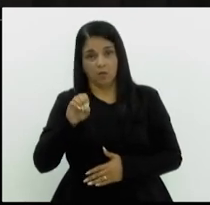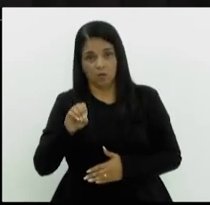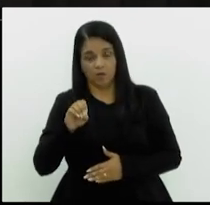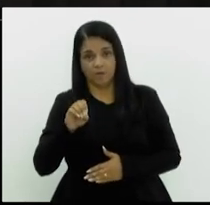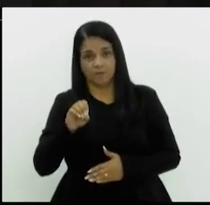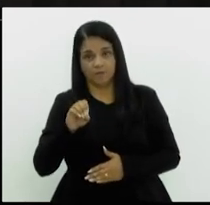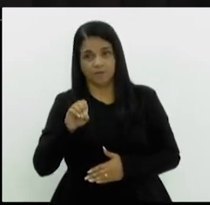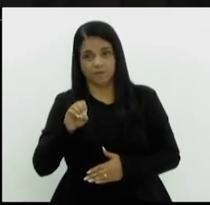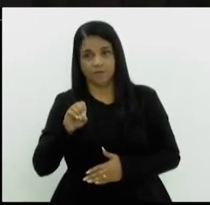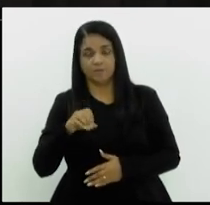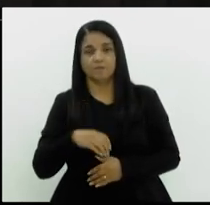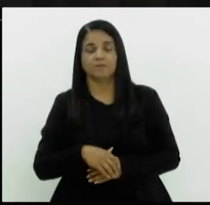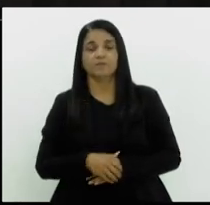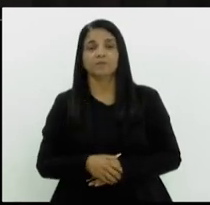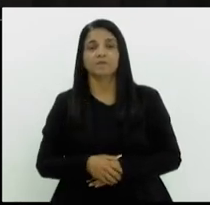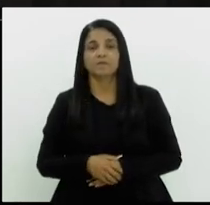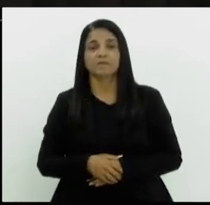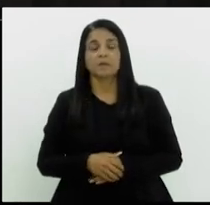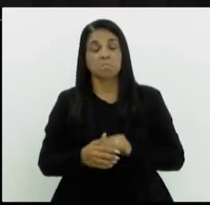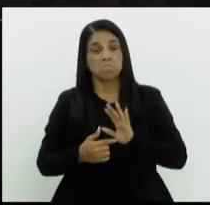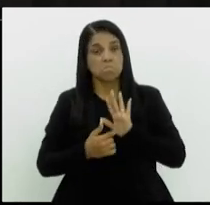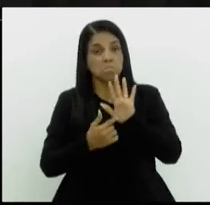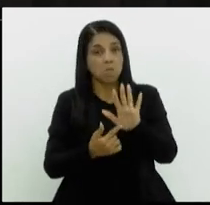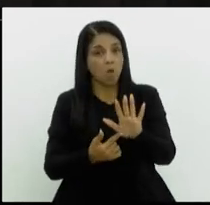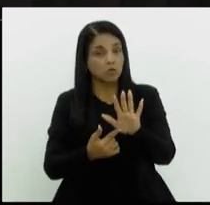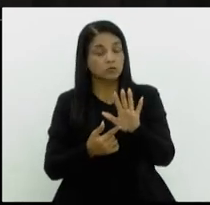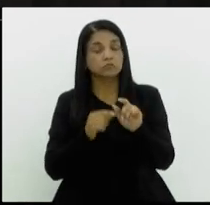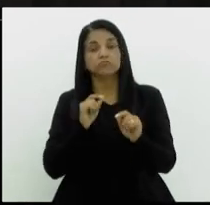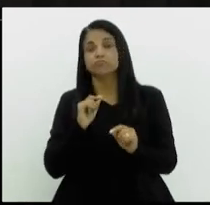apresentada, ela dá um quadro